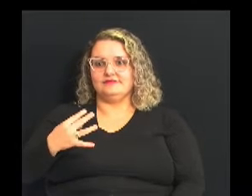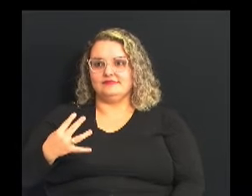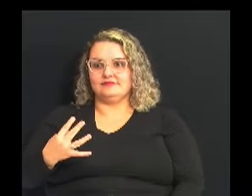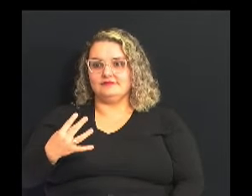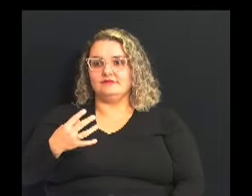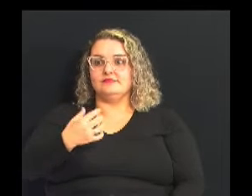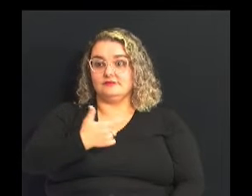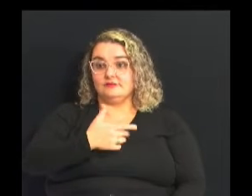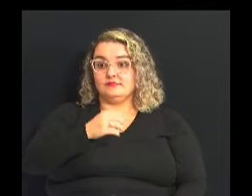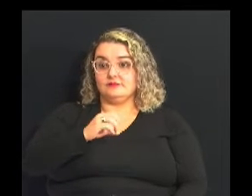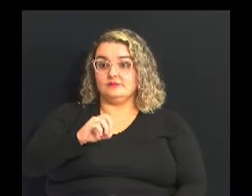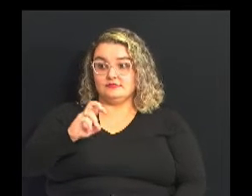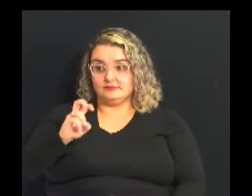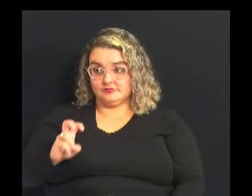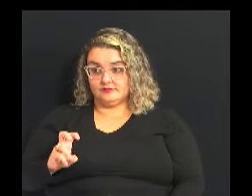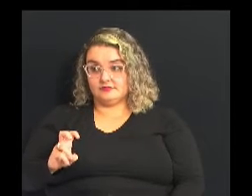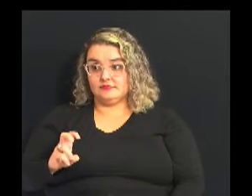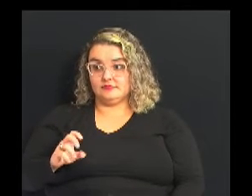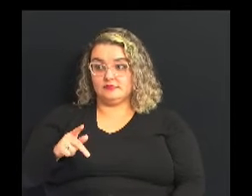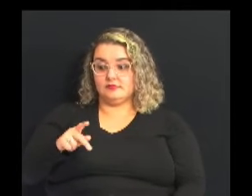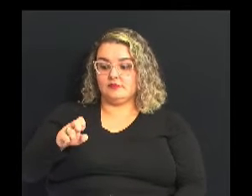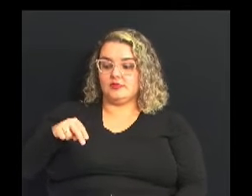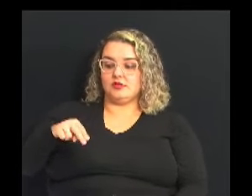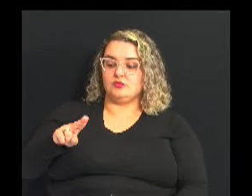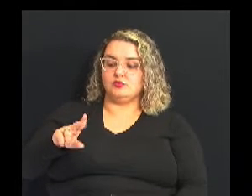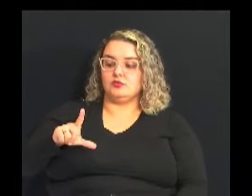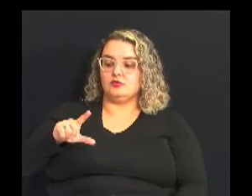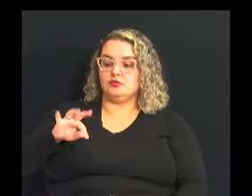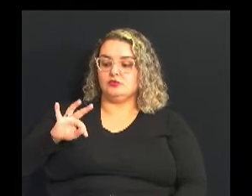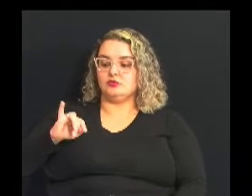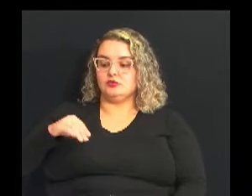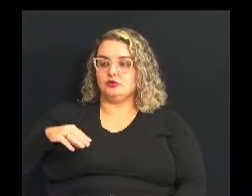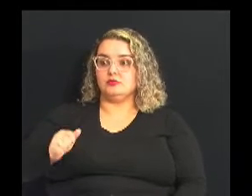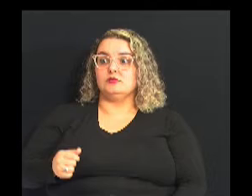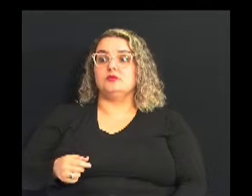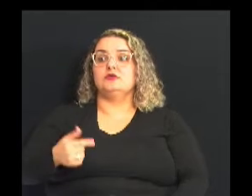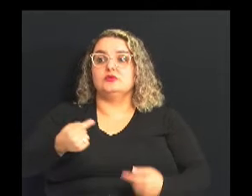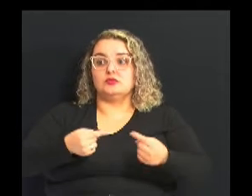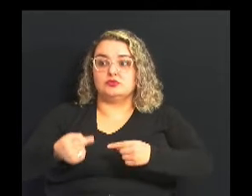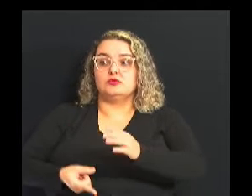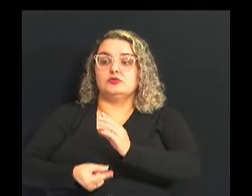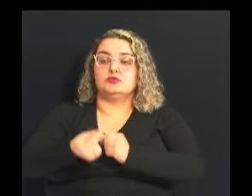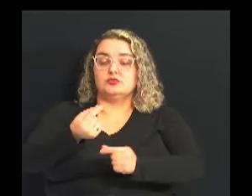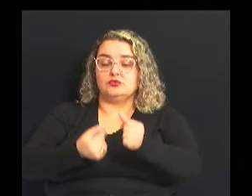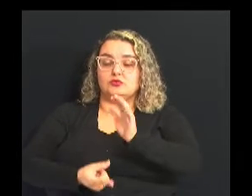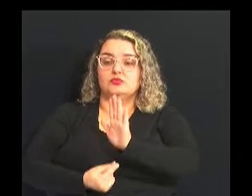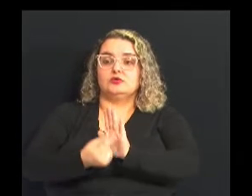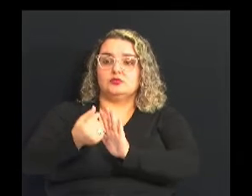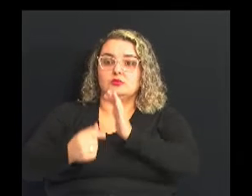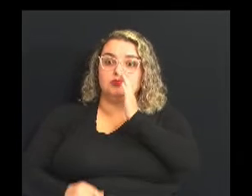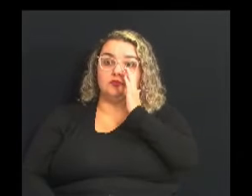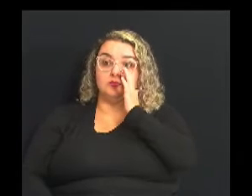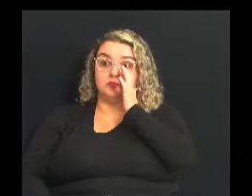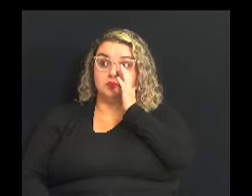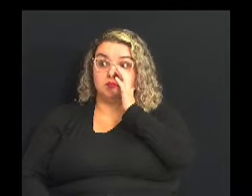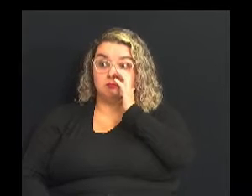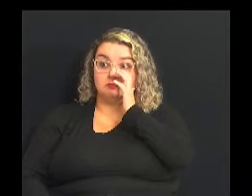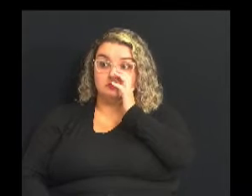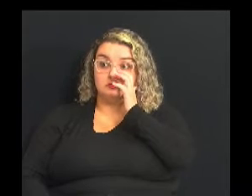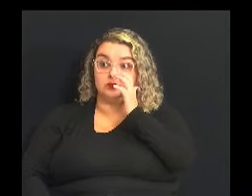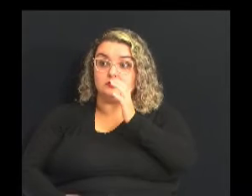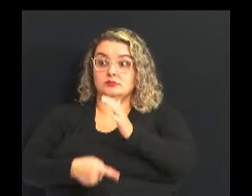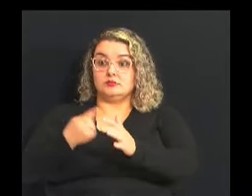2005, foi a penúltima sessão ordinária do ano, na qual se discutiu inclusive o orçamento. Né? Foi uma estreia, foi a primeira